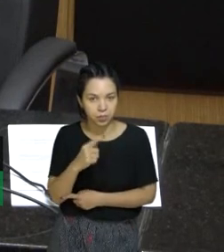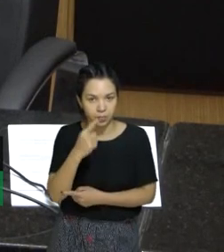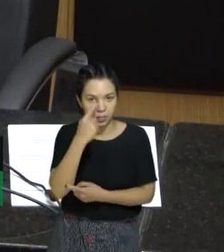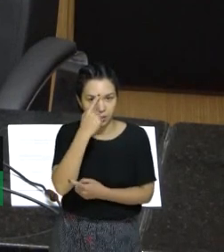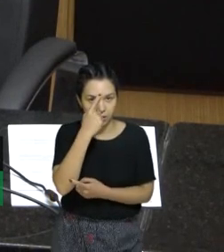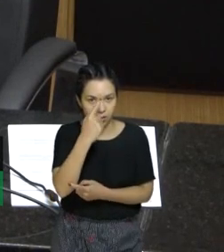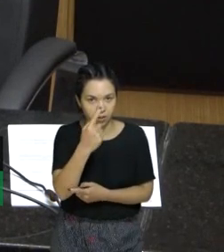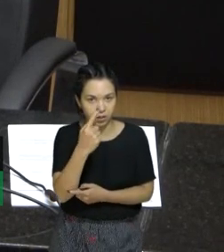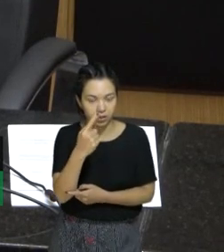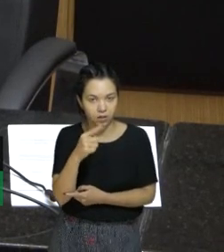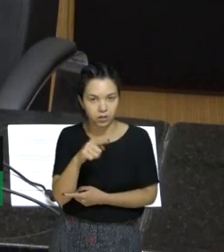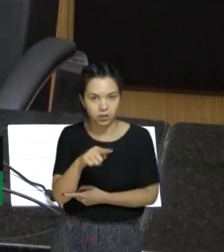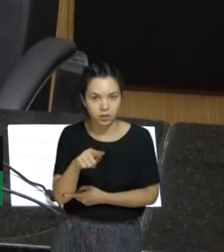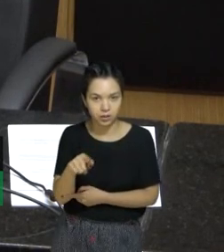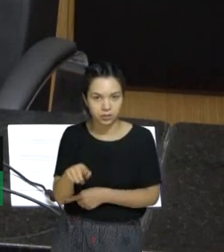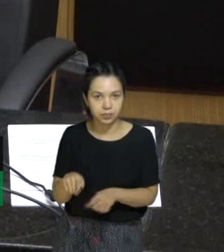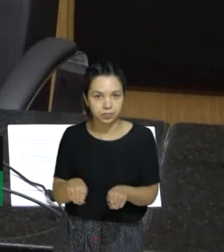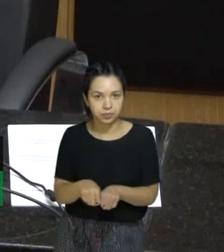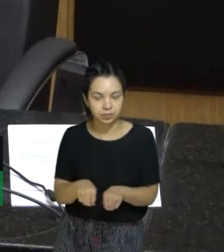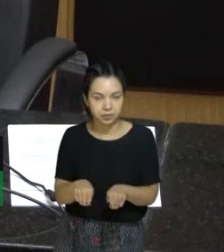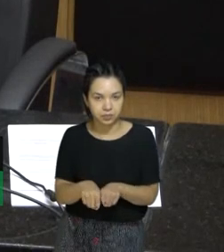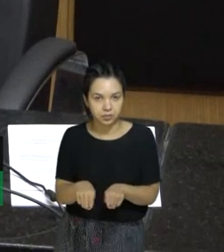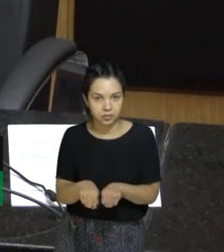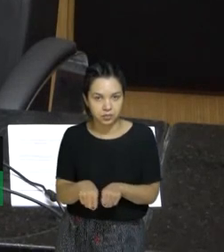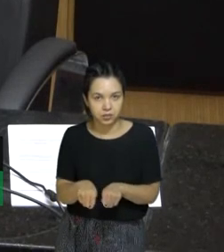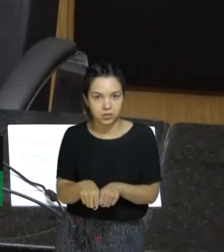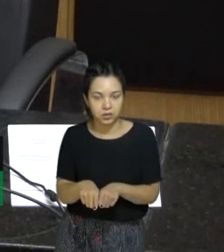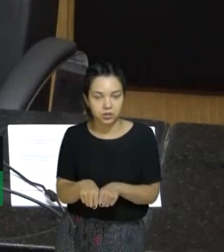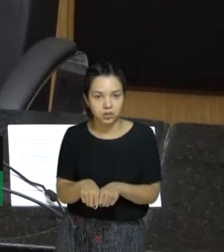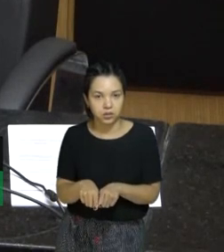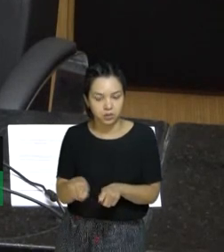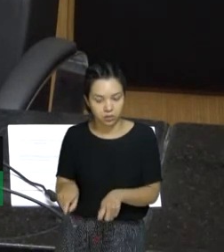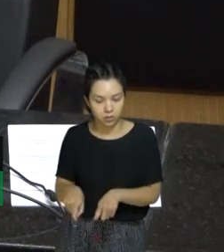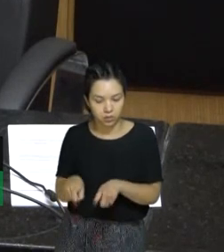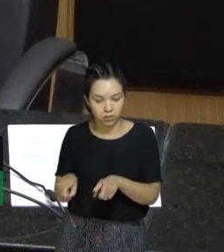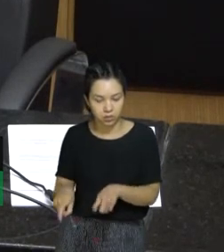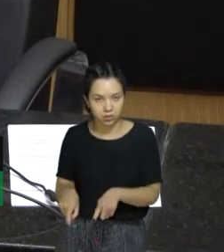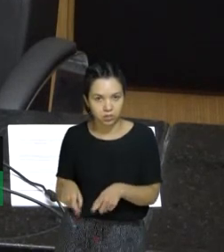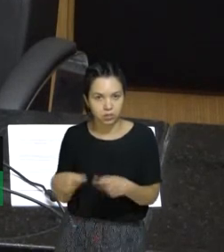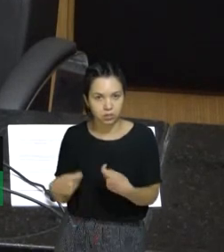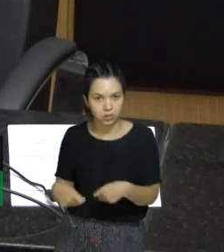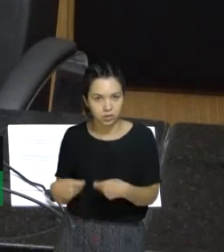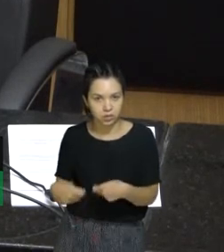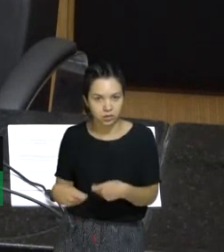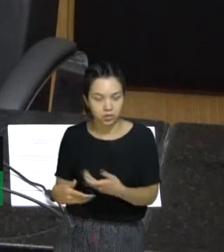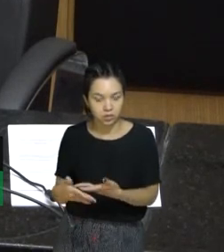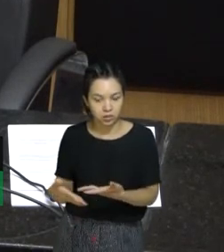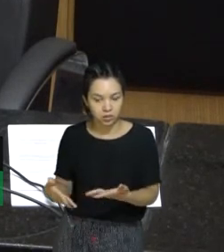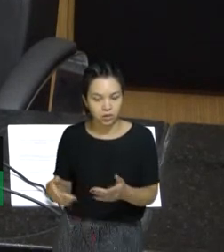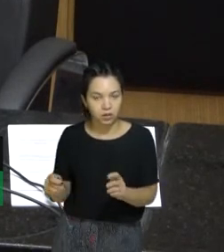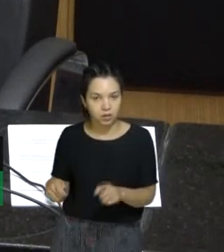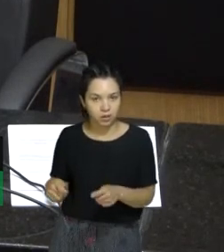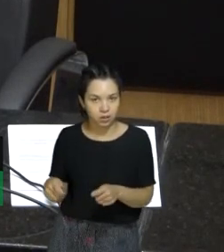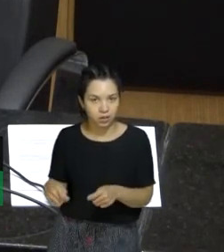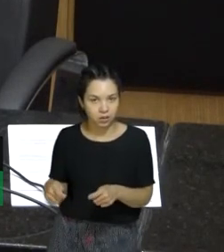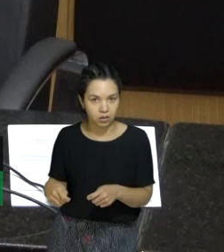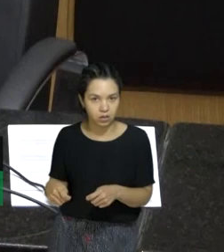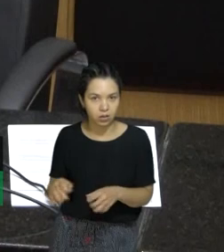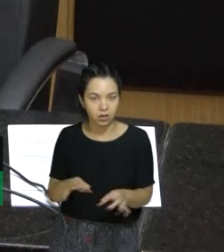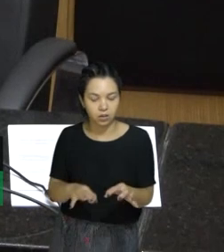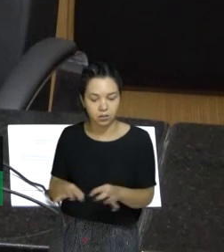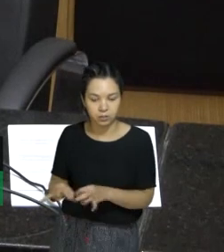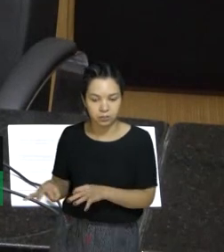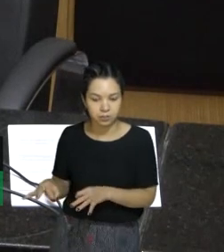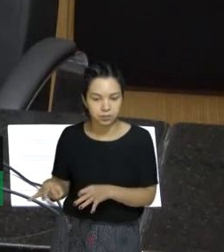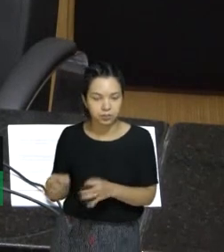se coloque recurso também nas propriedades agrícolas para que esses agricultores possam, ainda a tempo, voltar a fazer o plantio, que